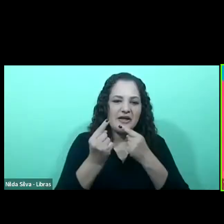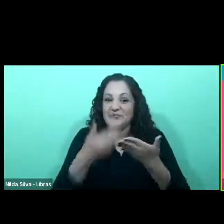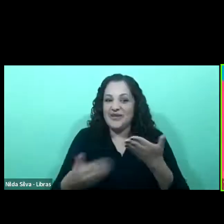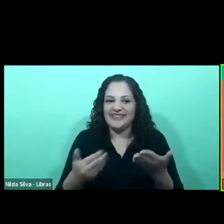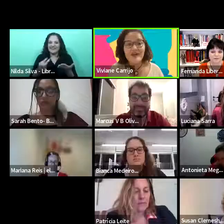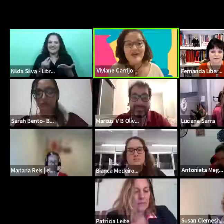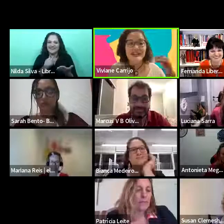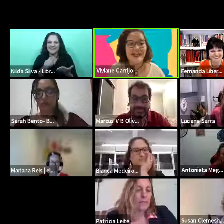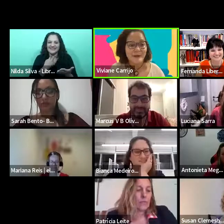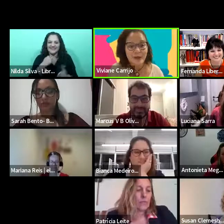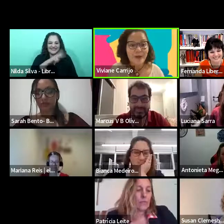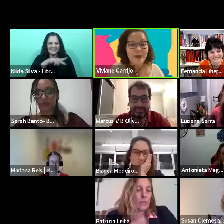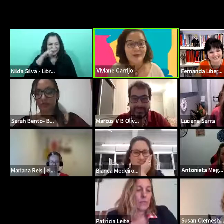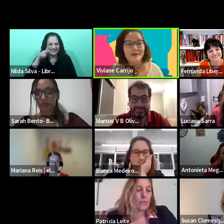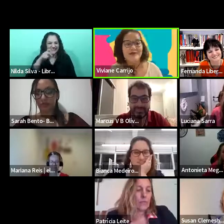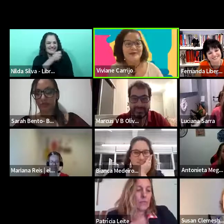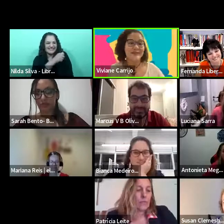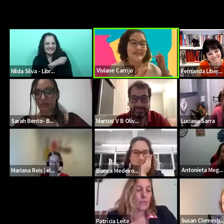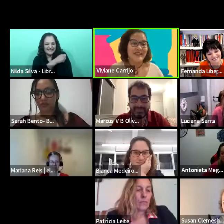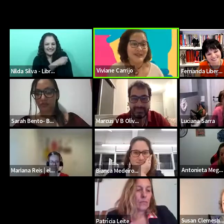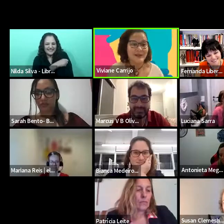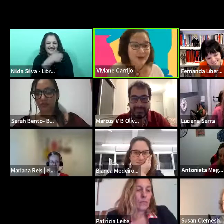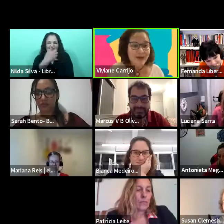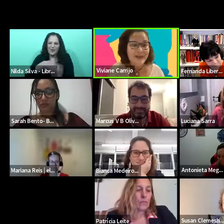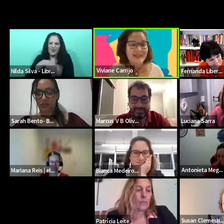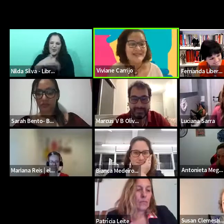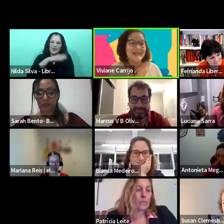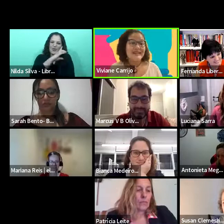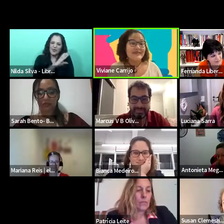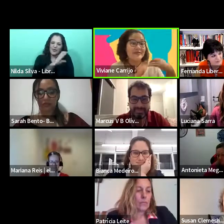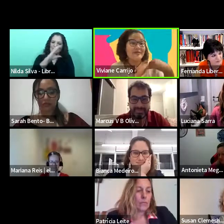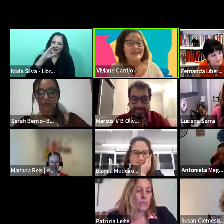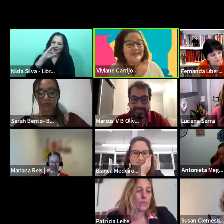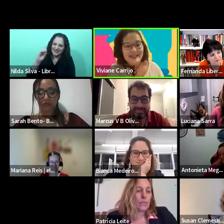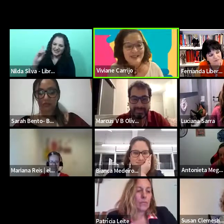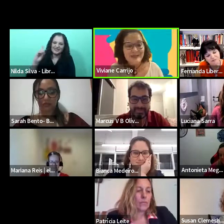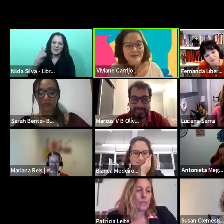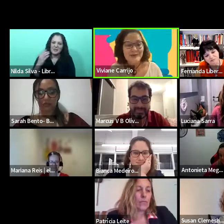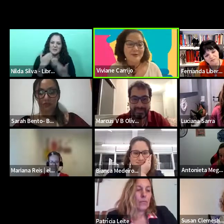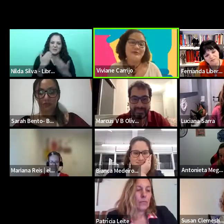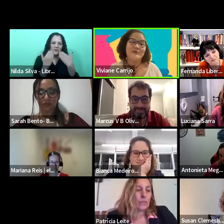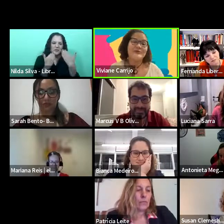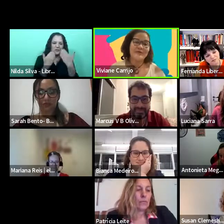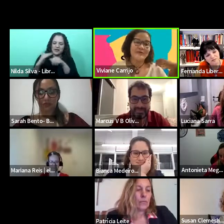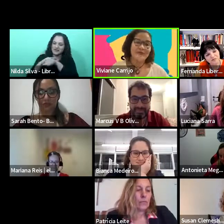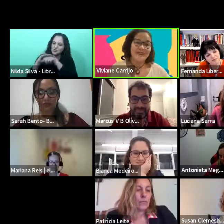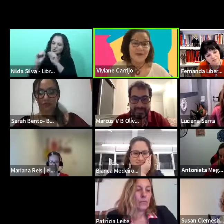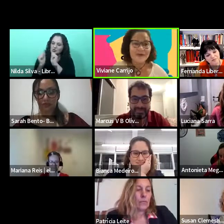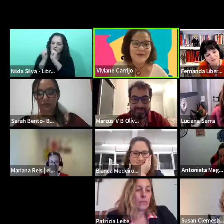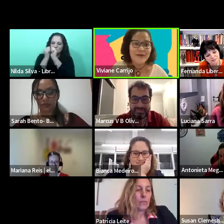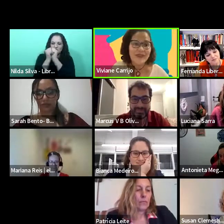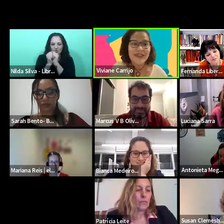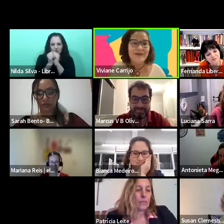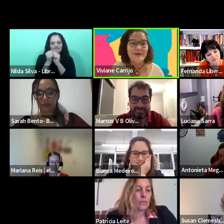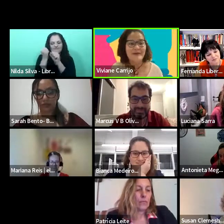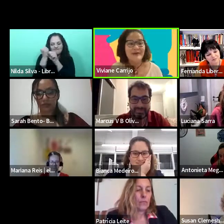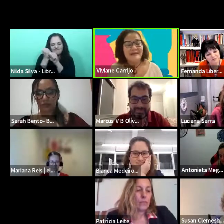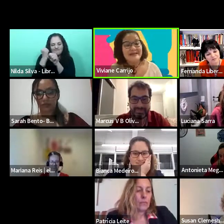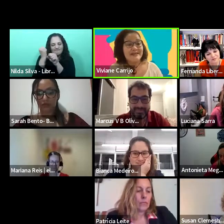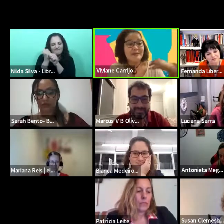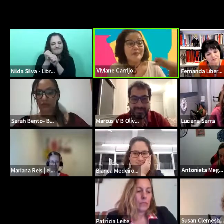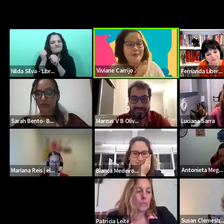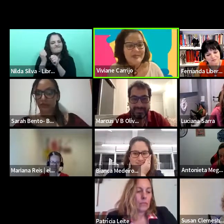com professores, alunos, coordenadores, conversando juntos,